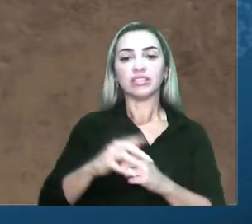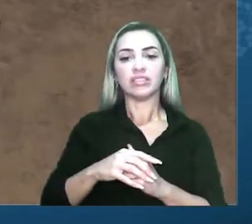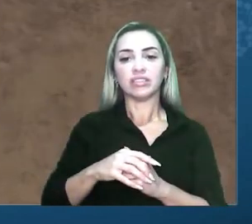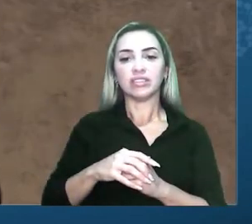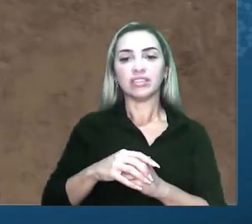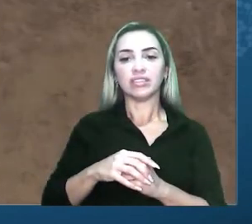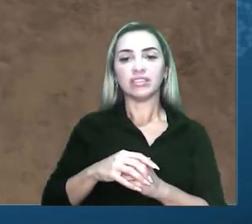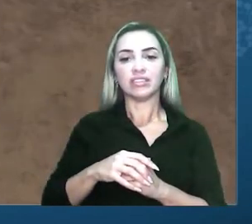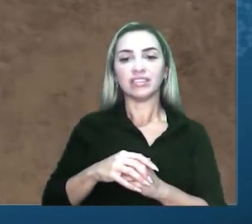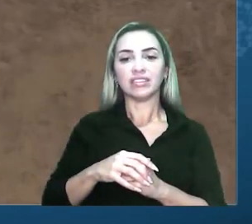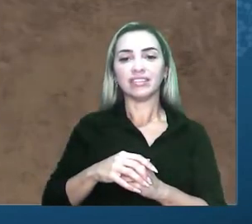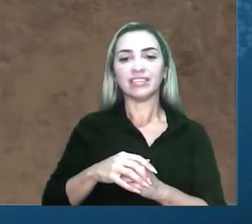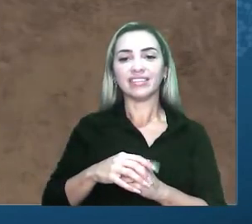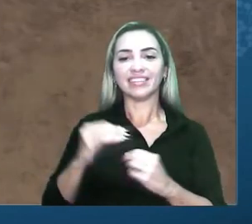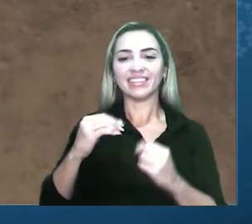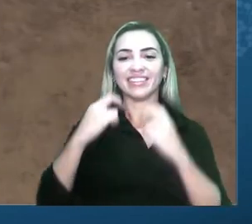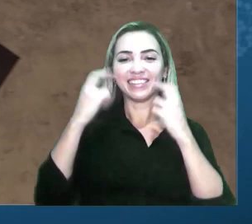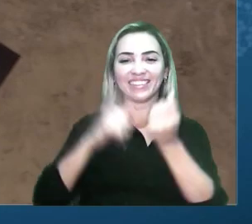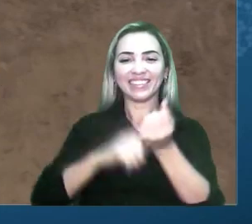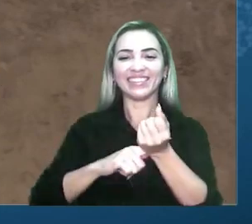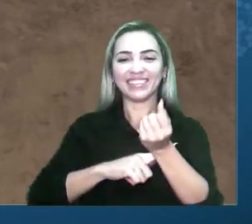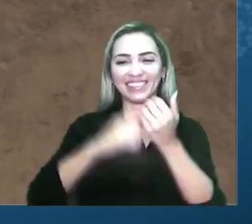Enfim, estou muito nervosa. Obrigada.